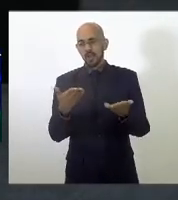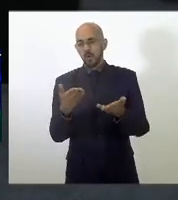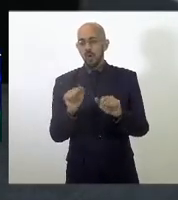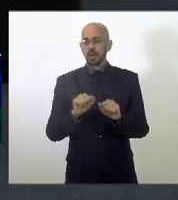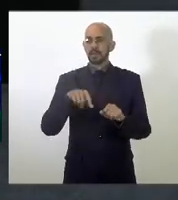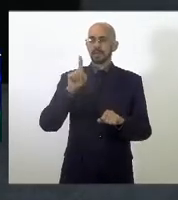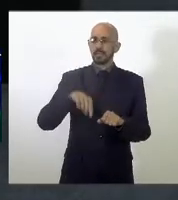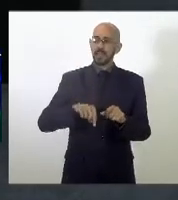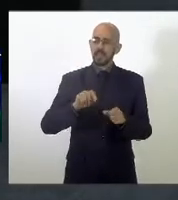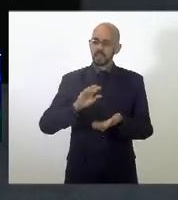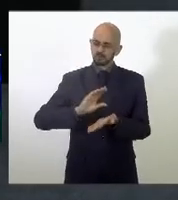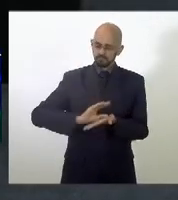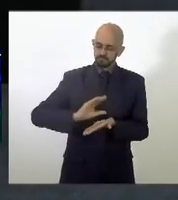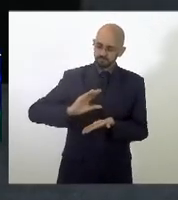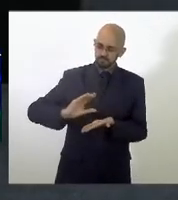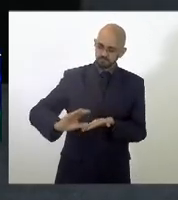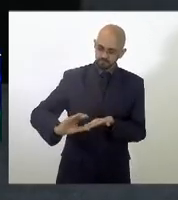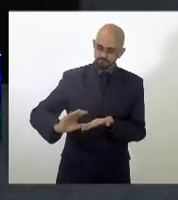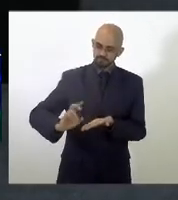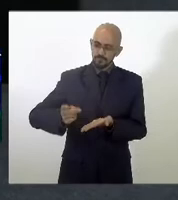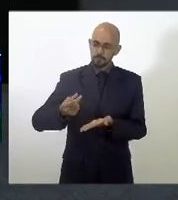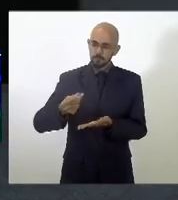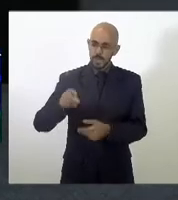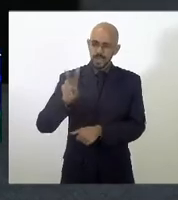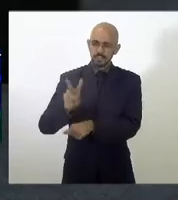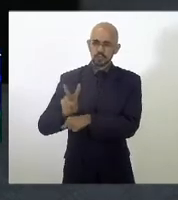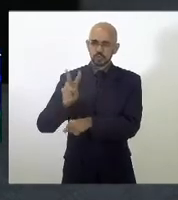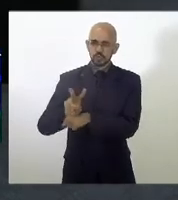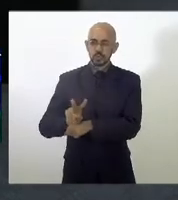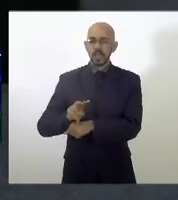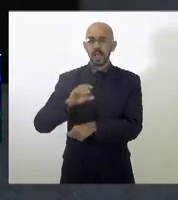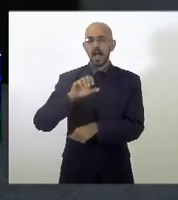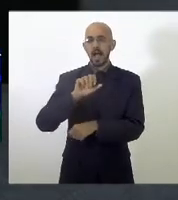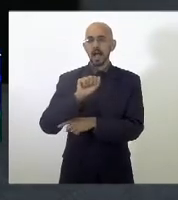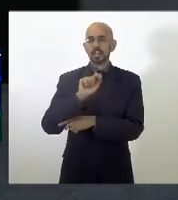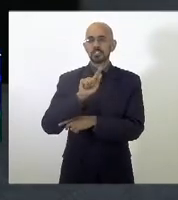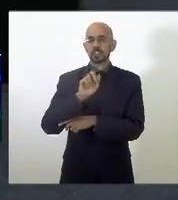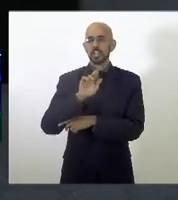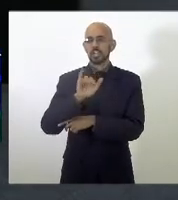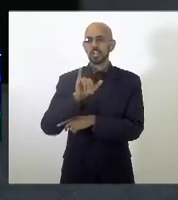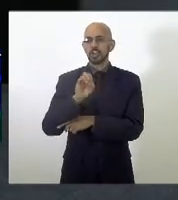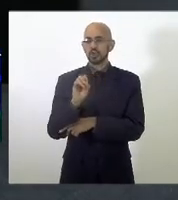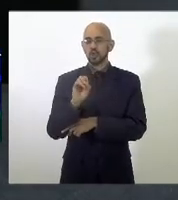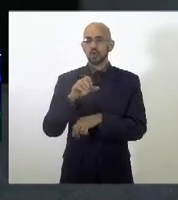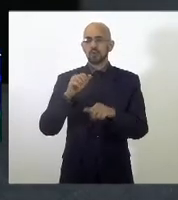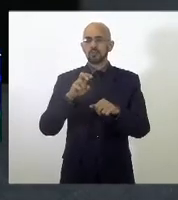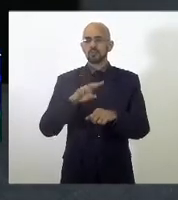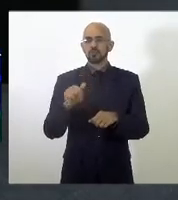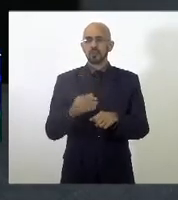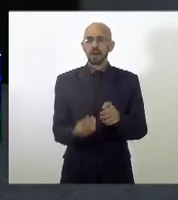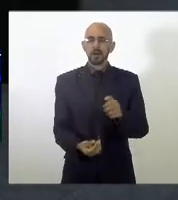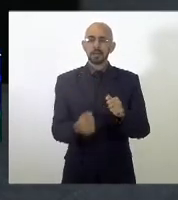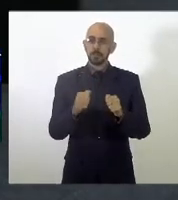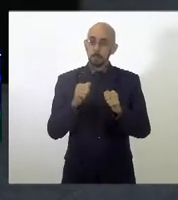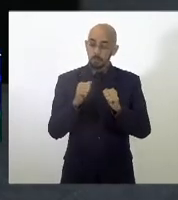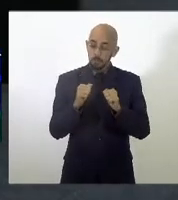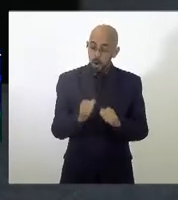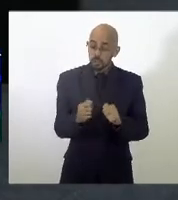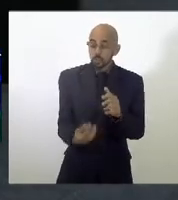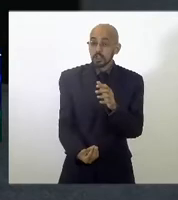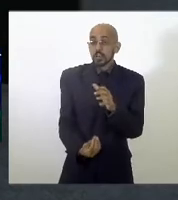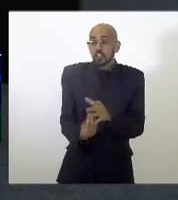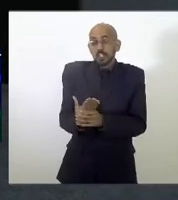trata-se de uma linha de crédito que a AGRIO poderá abrir para fomentar especificamente